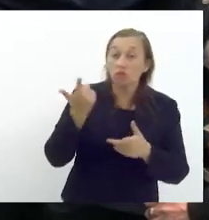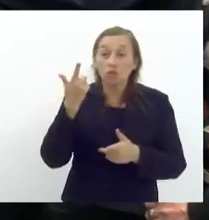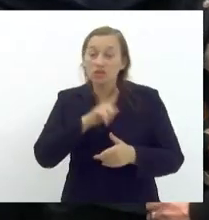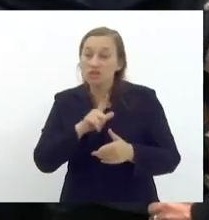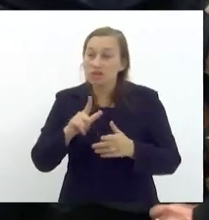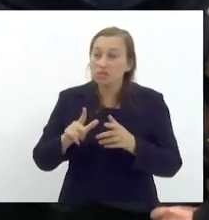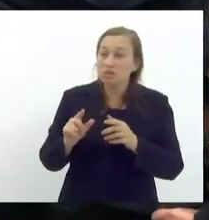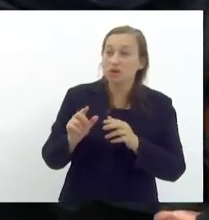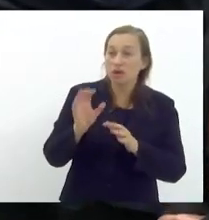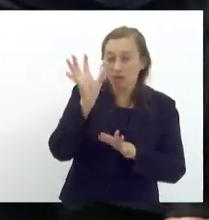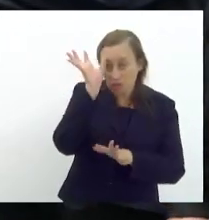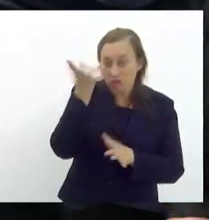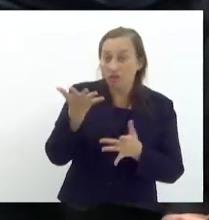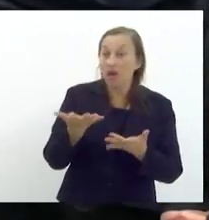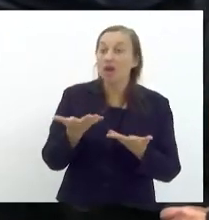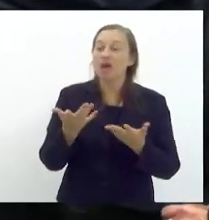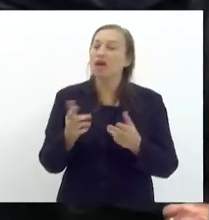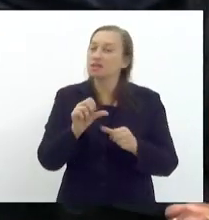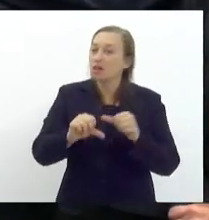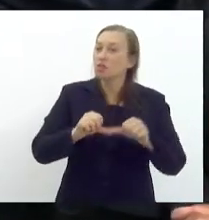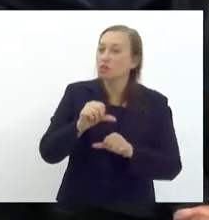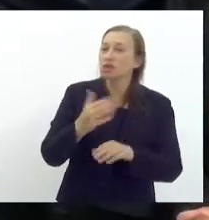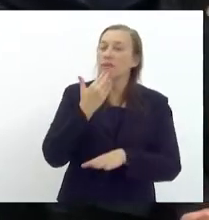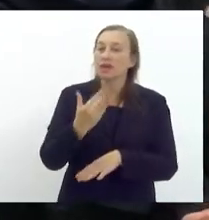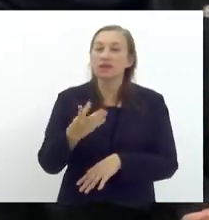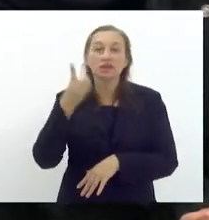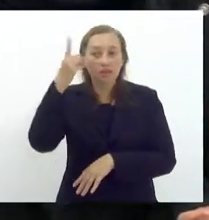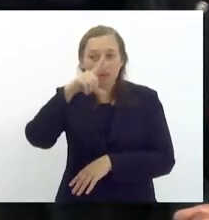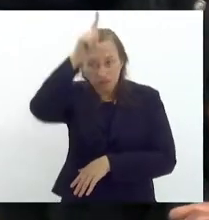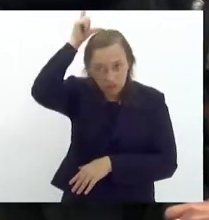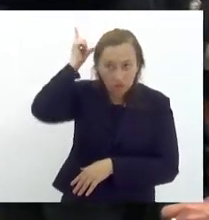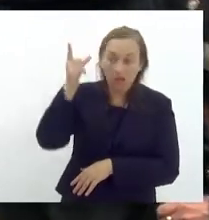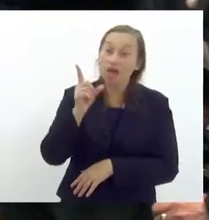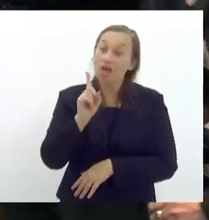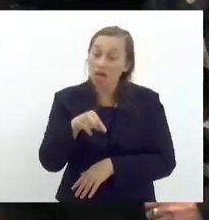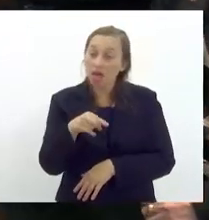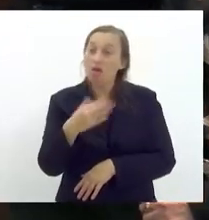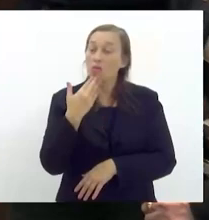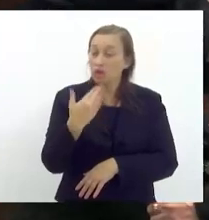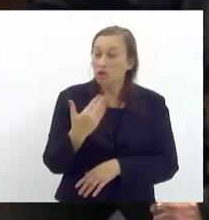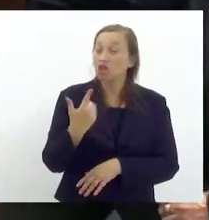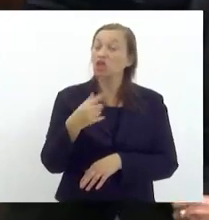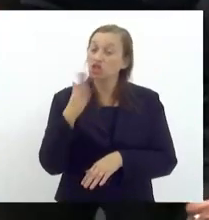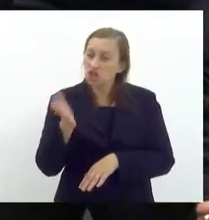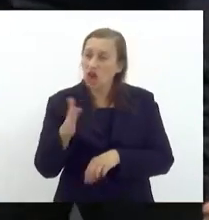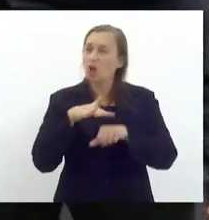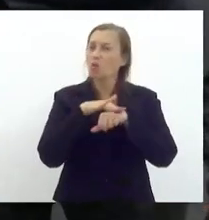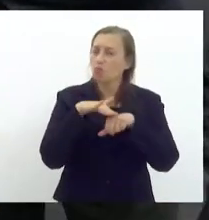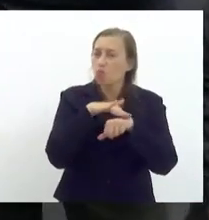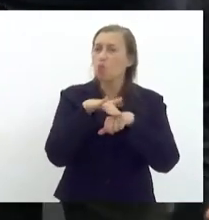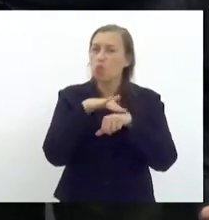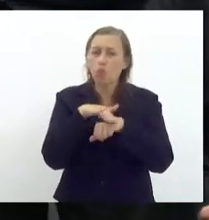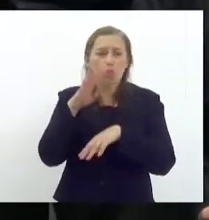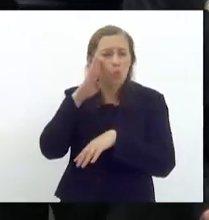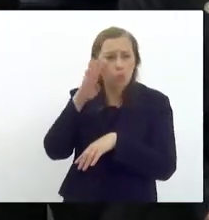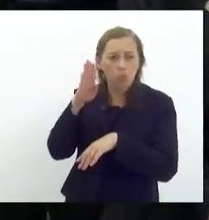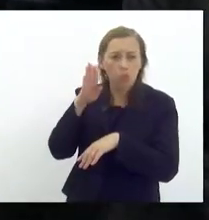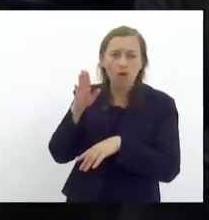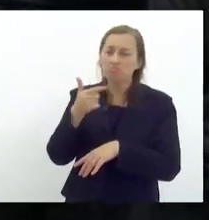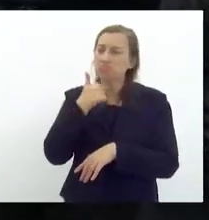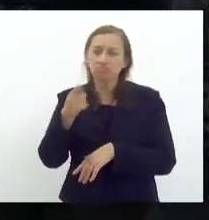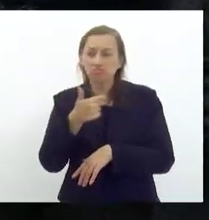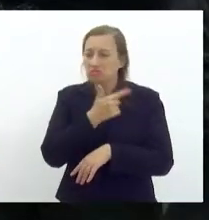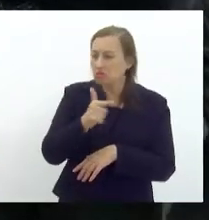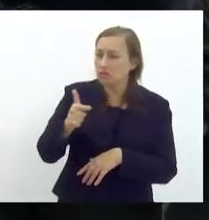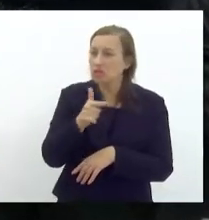essa mudança sugerida pelo Deputado Luiz Paulo é uma mudança que a gente vinha aqui conversando que a gente acha fundamental para que não haja dúvida